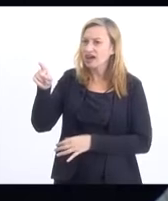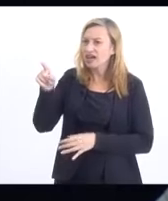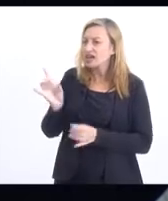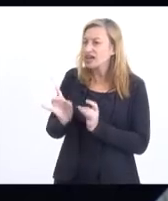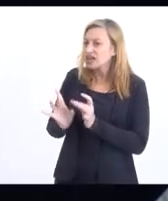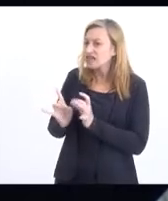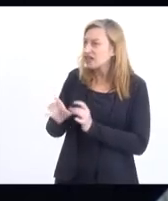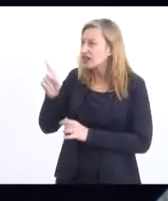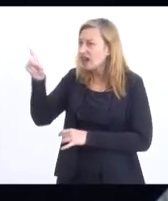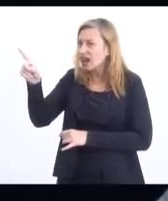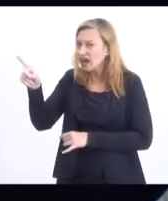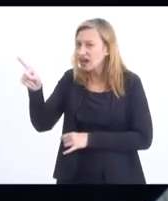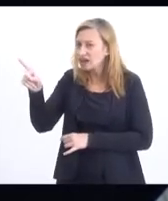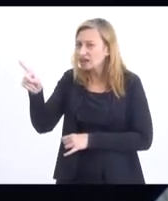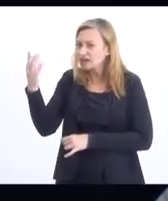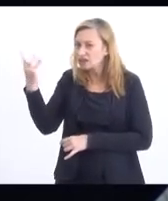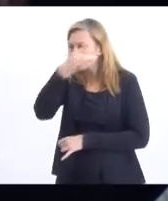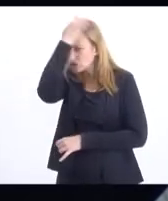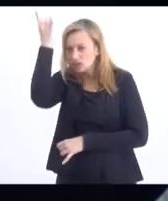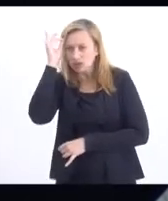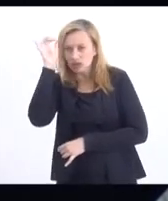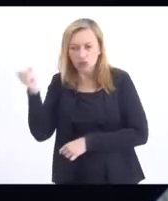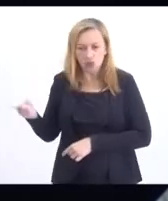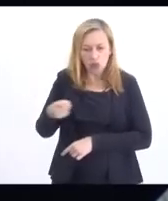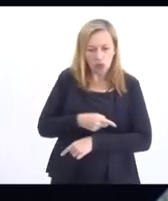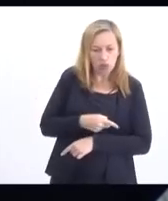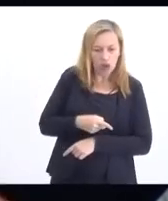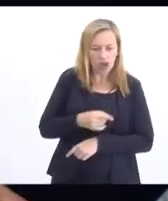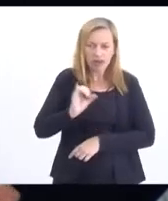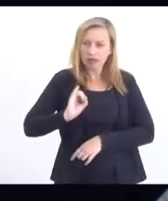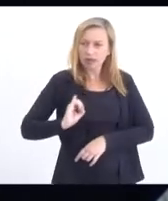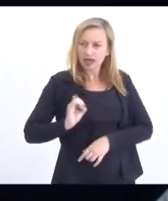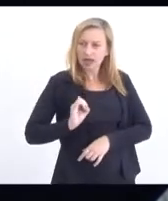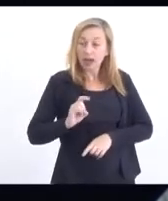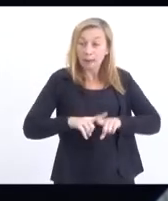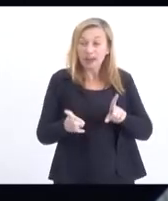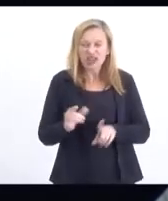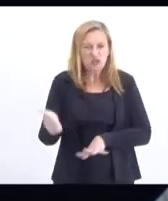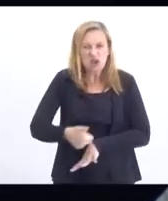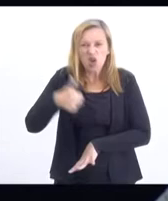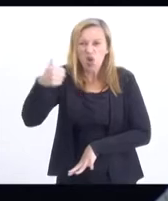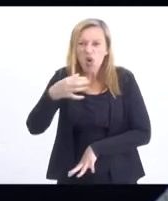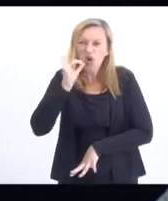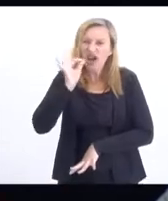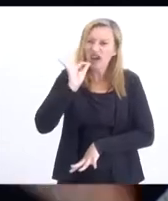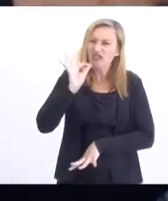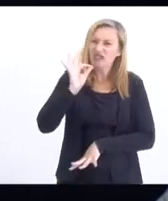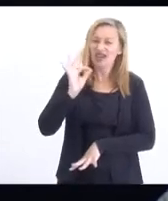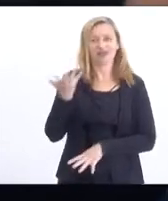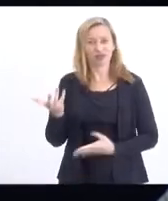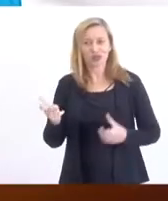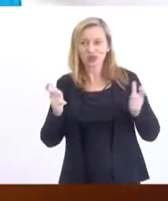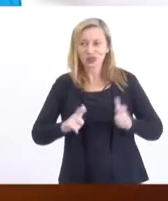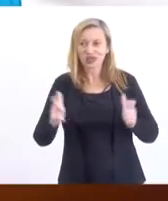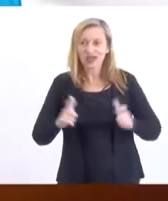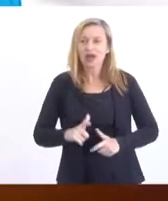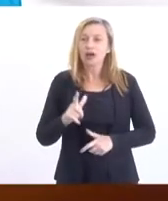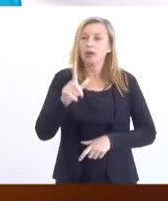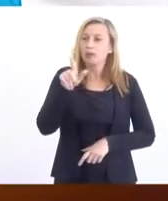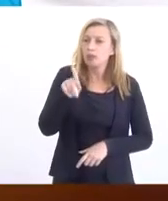Não vem para Itaperuna, não é registrado no estado do Rio, mas é o melhor café do planeta, Poçuca,